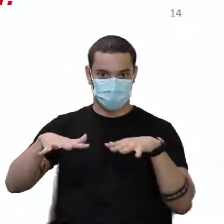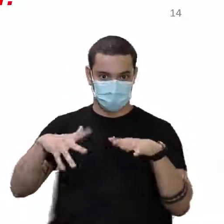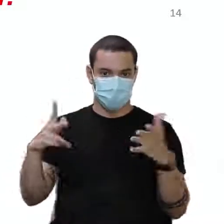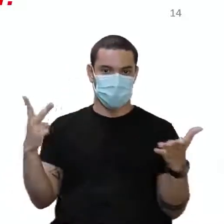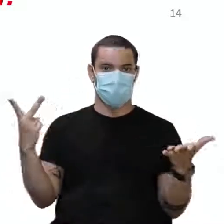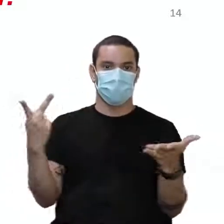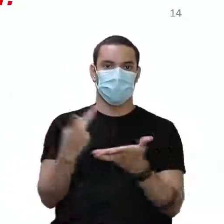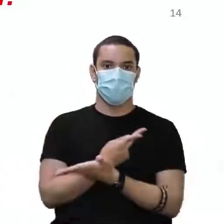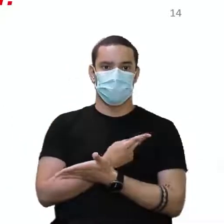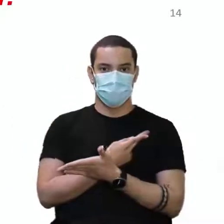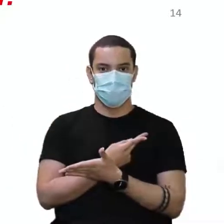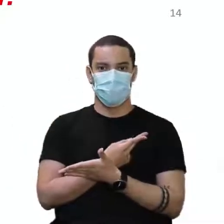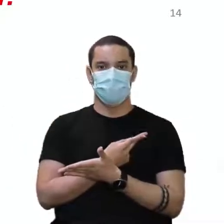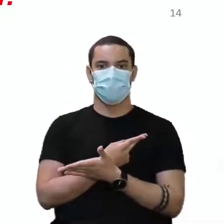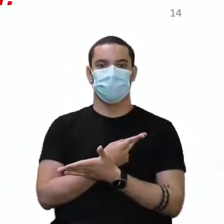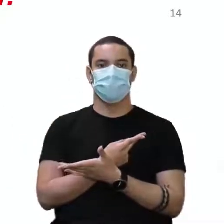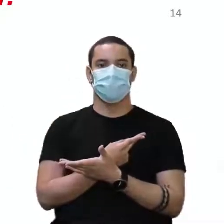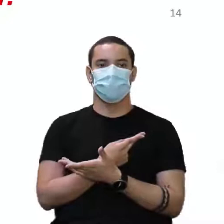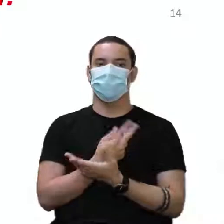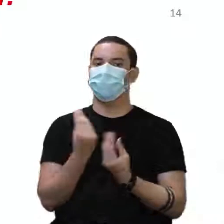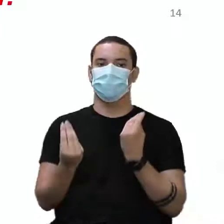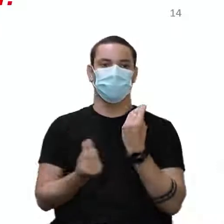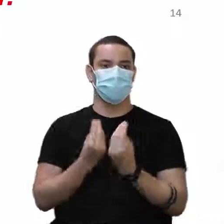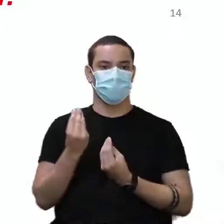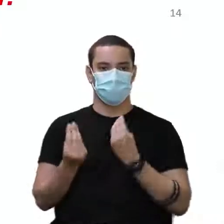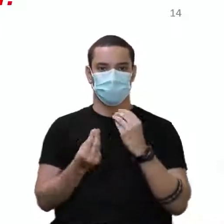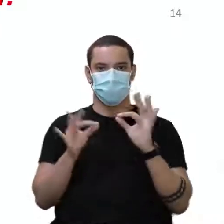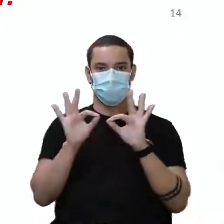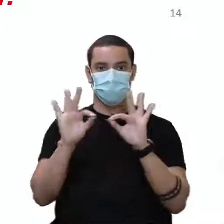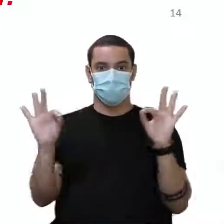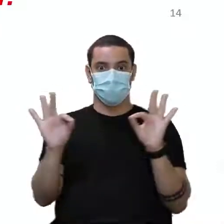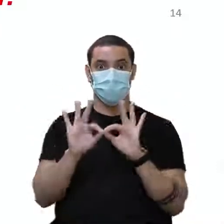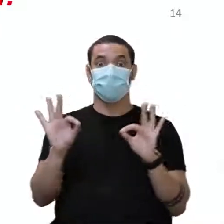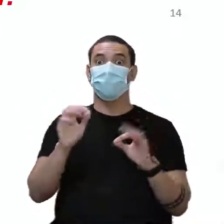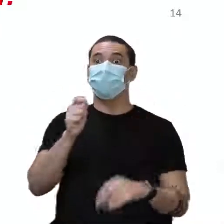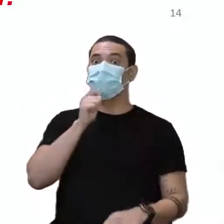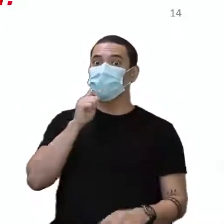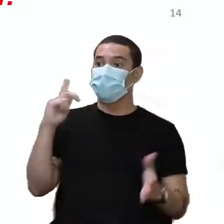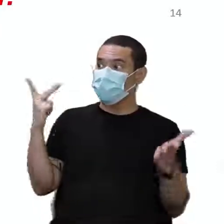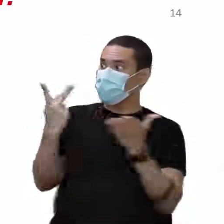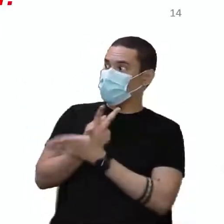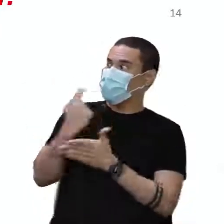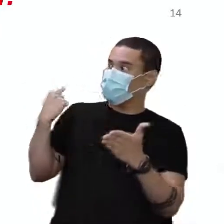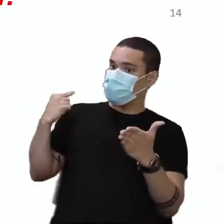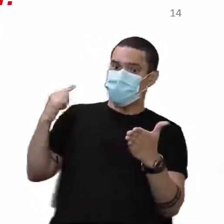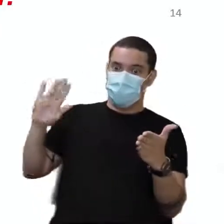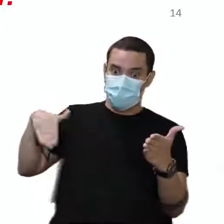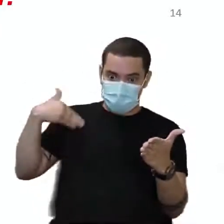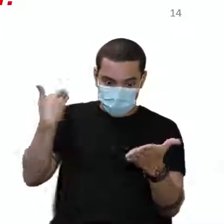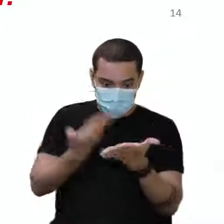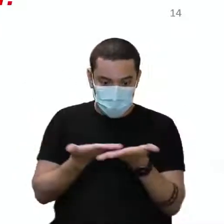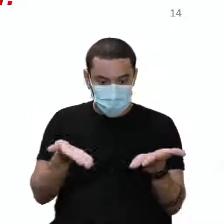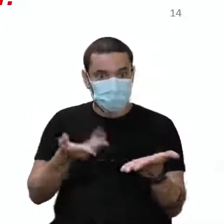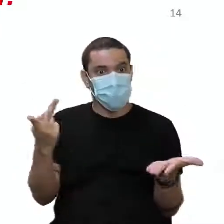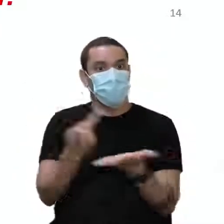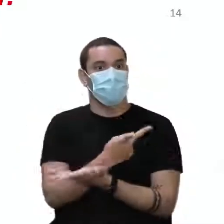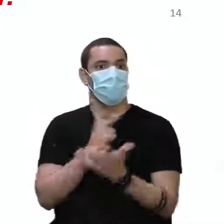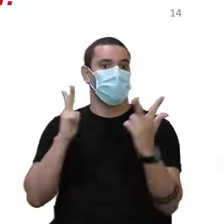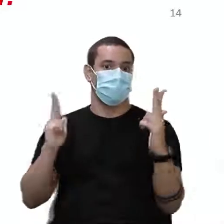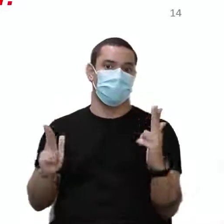mencionada, essa ação que foi mencionada com a estrutura do presente perfeito, continua acontecendo,